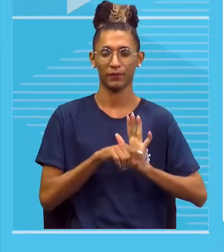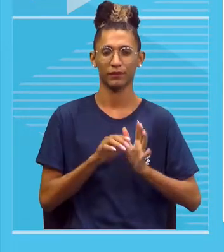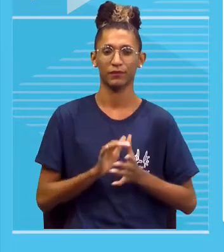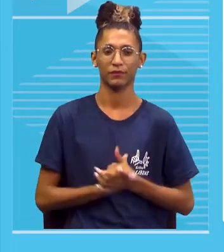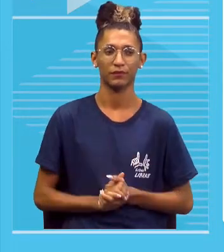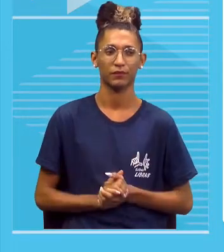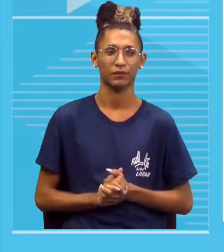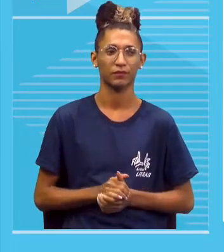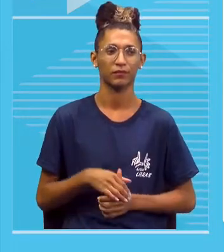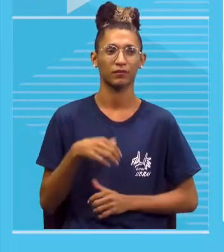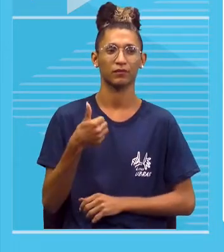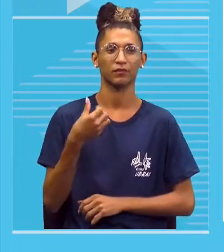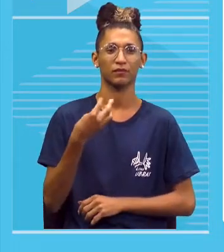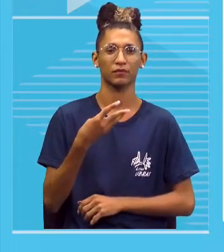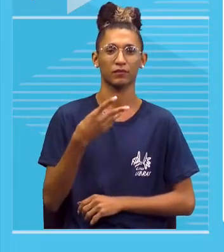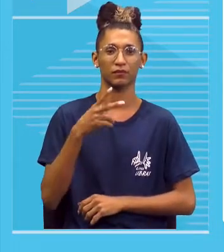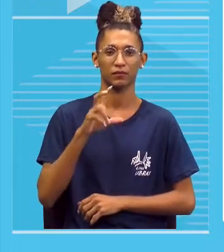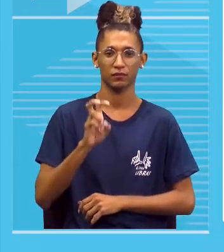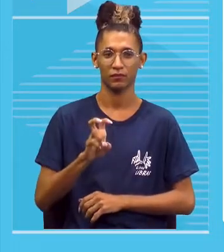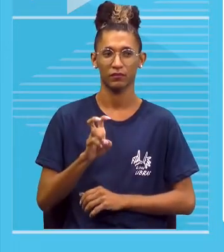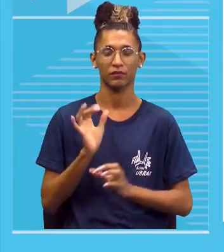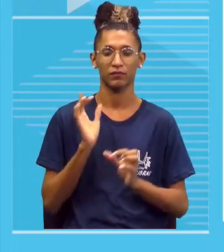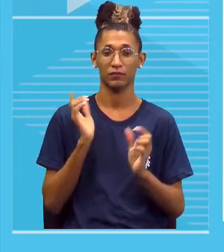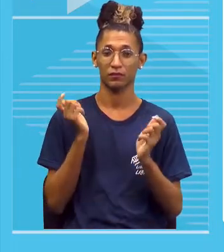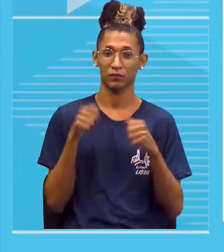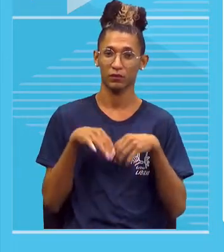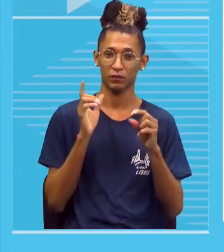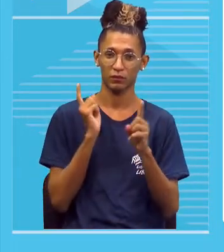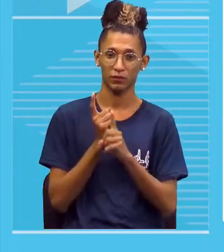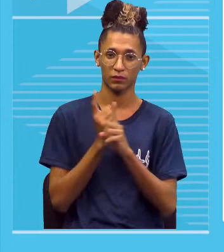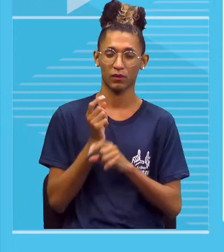e o 135 está no segundo